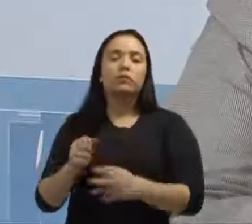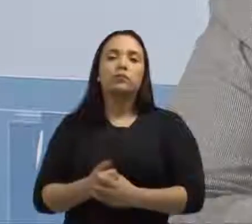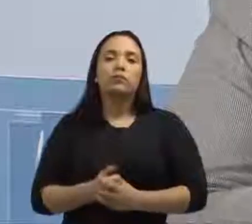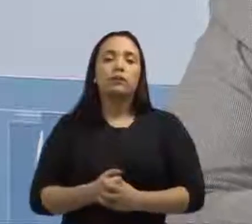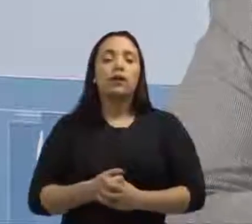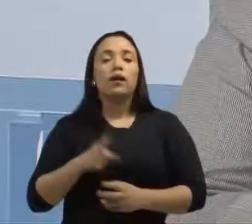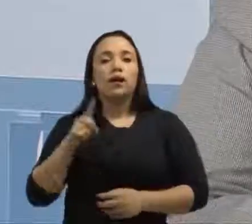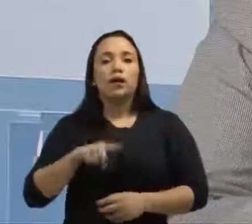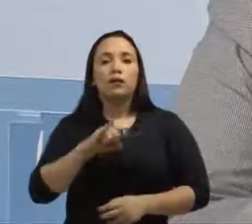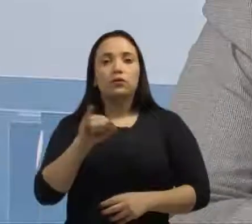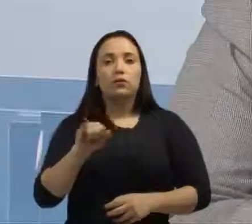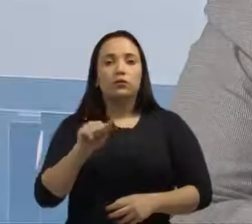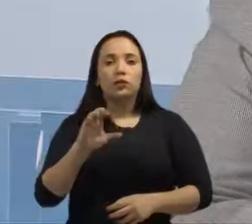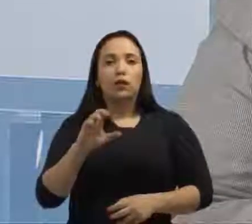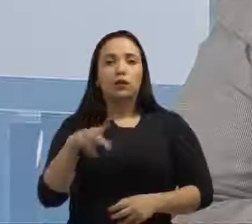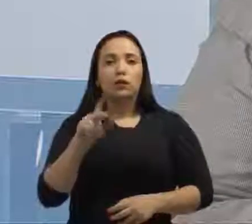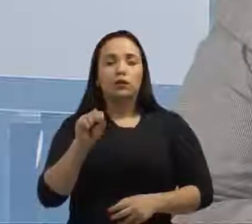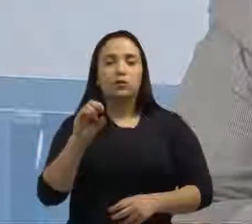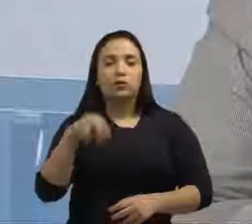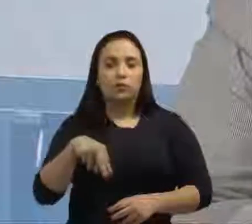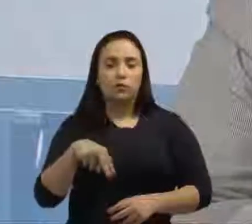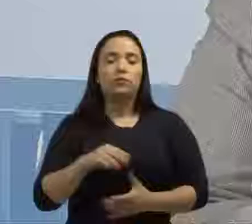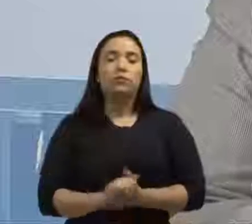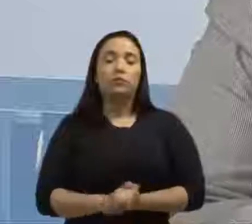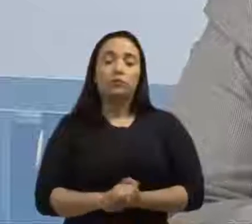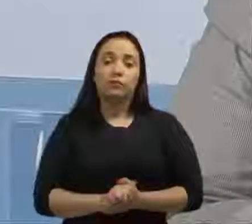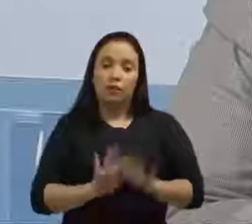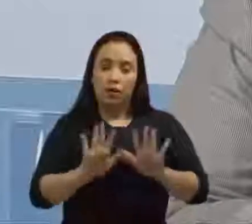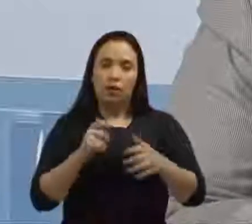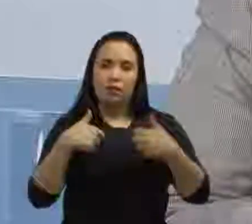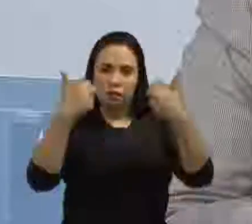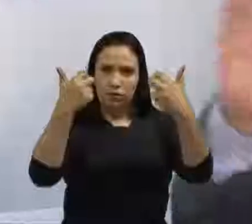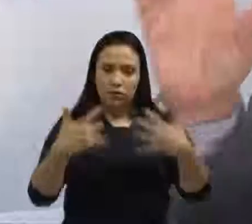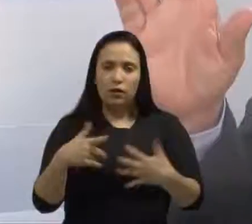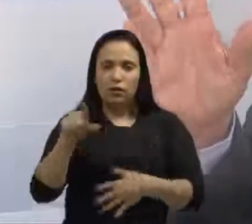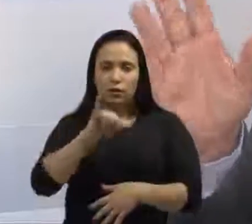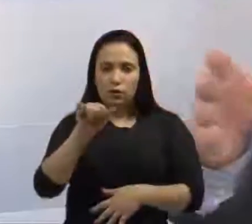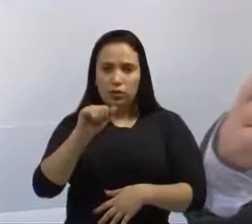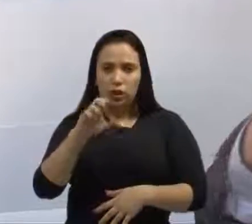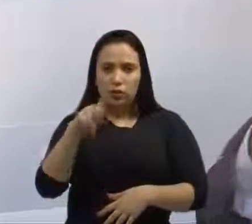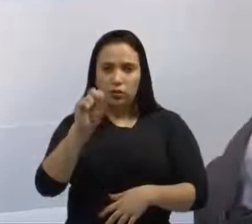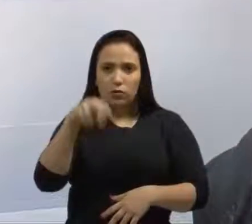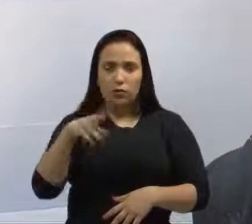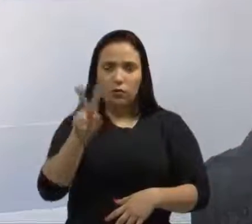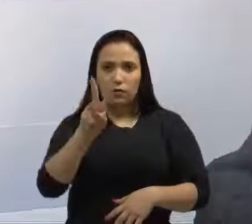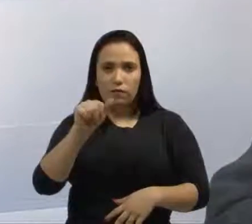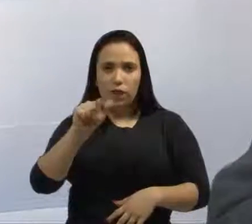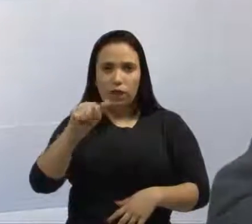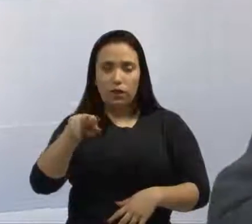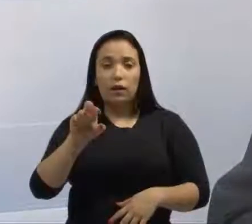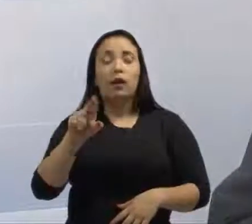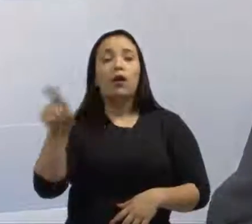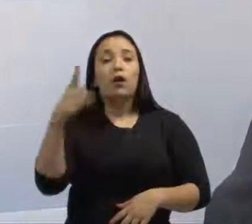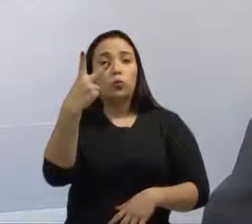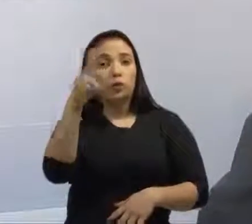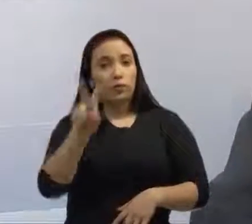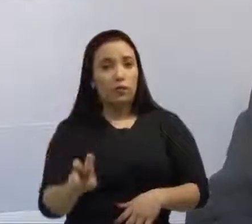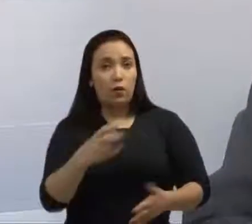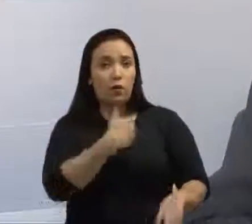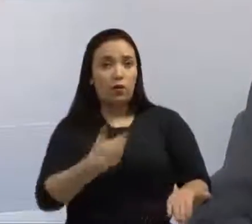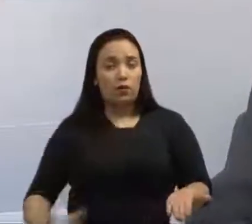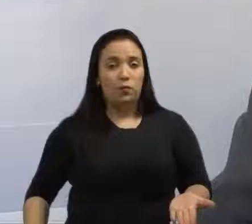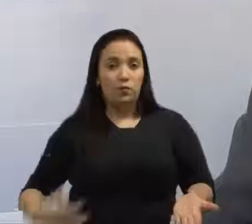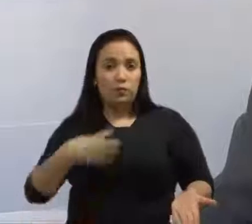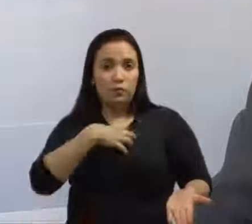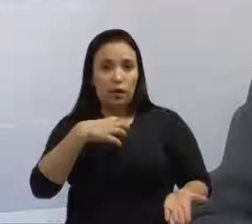Aí a prisão, acharam demais, não deram a prisão, que é o Jacques Wagner. Exatamente. Vamos só explicar aqui. Jacques Wagner foi por 2 vezes